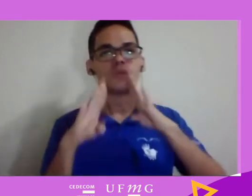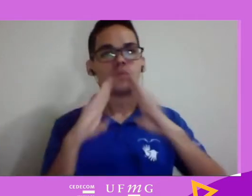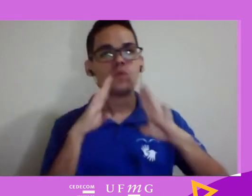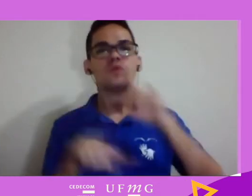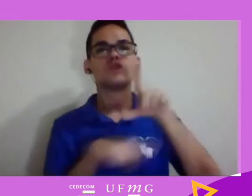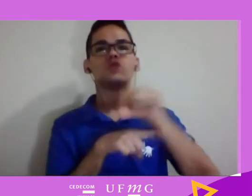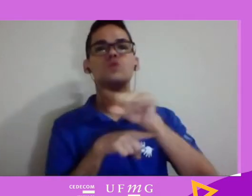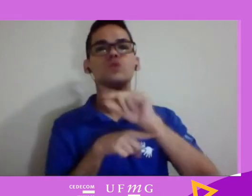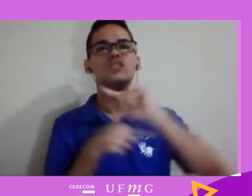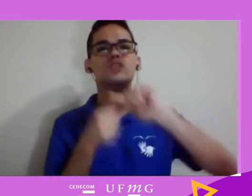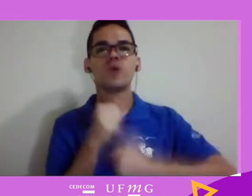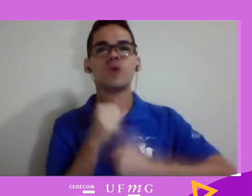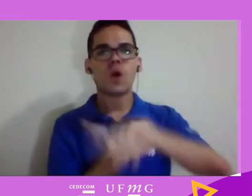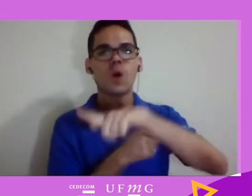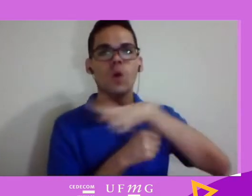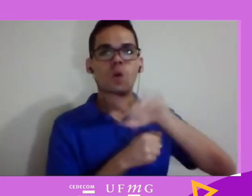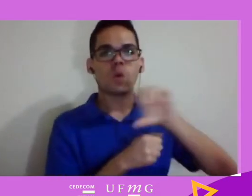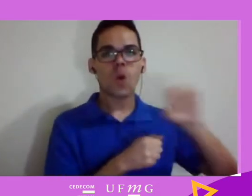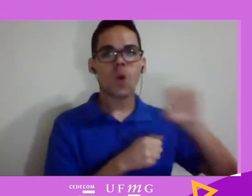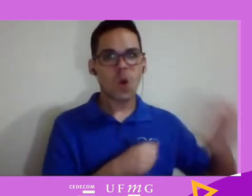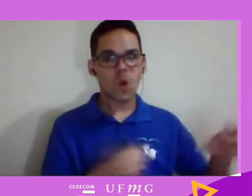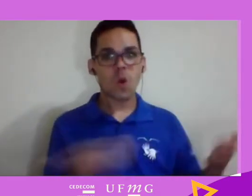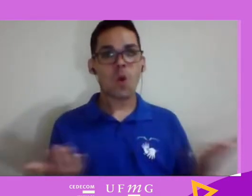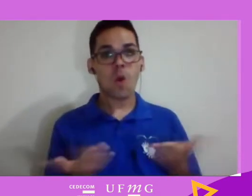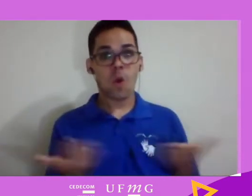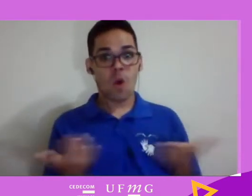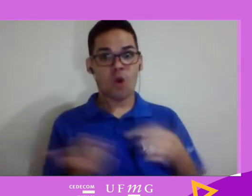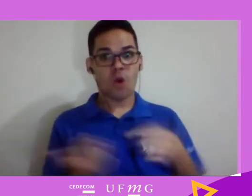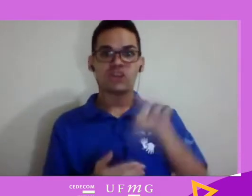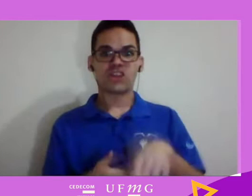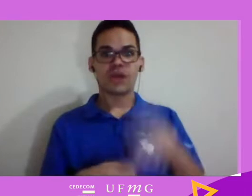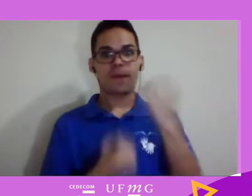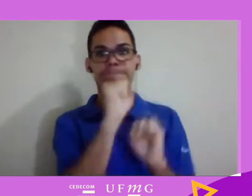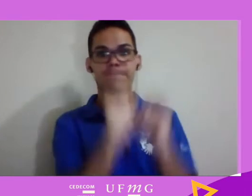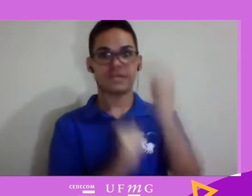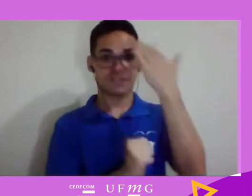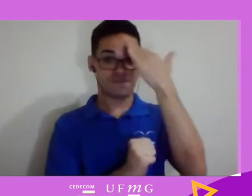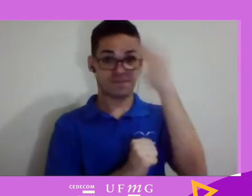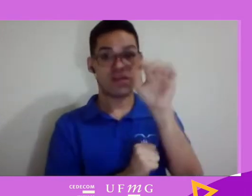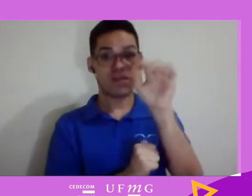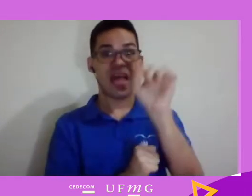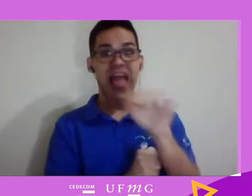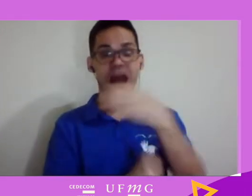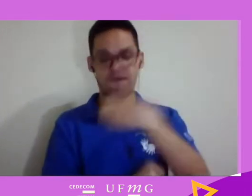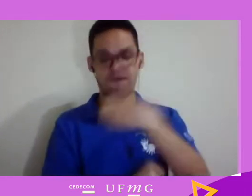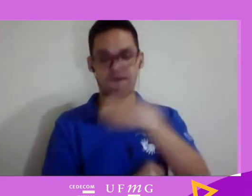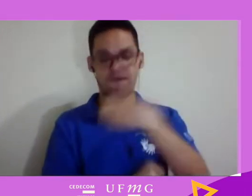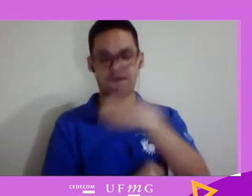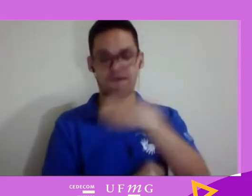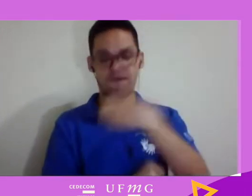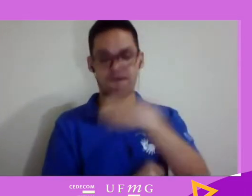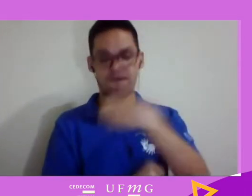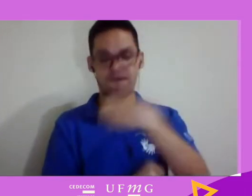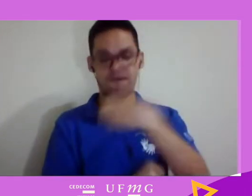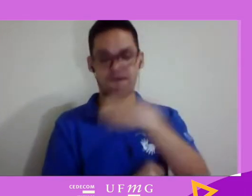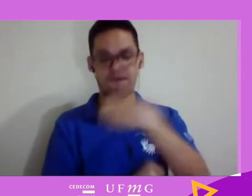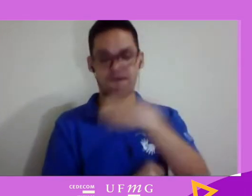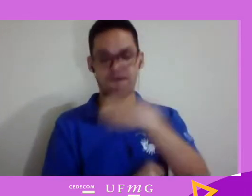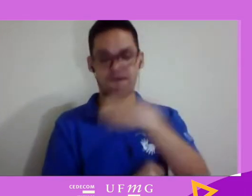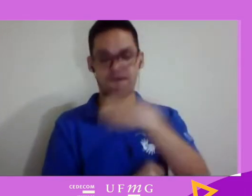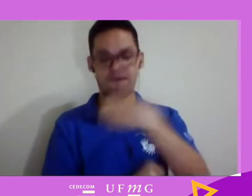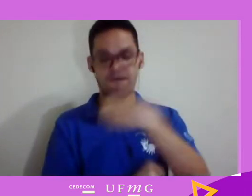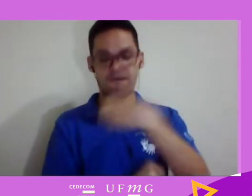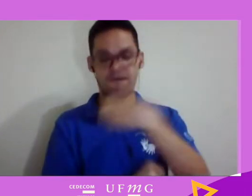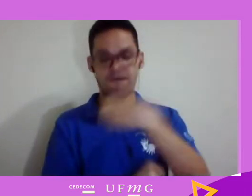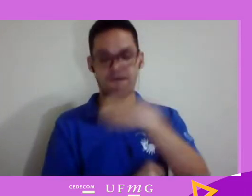importantes hoje é o modo como cada um de nós precisa dessas empresas para se manifestar cotidianamente cada vez mais. Então, somos nós,